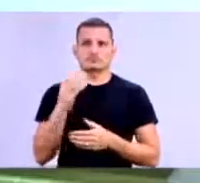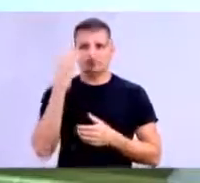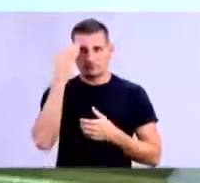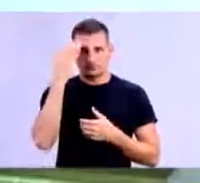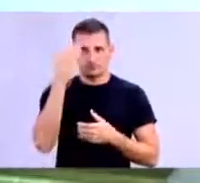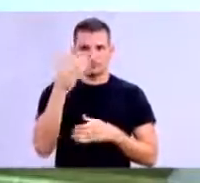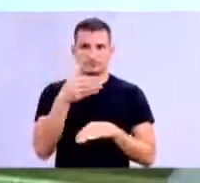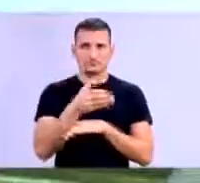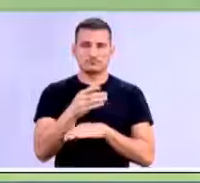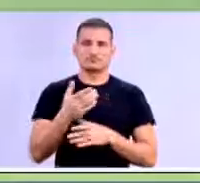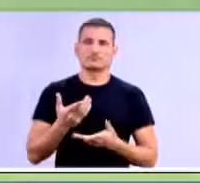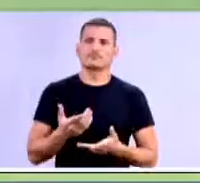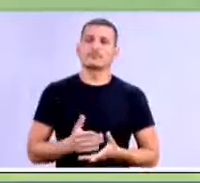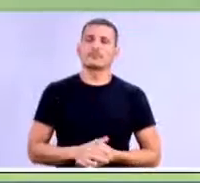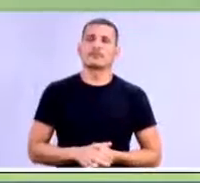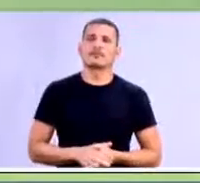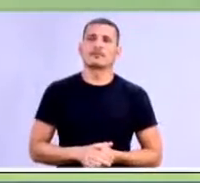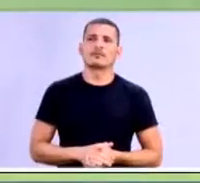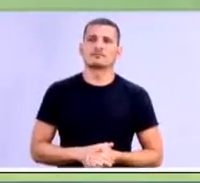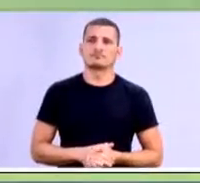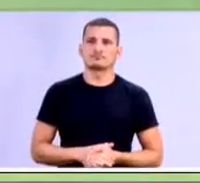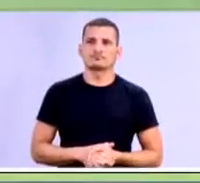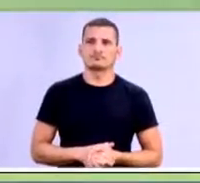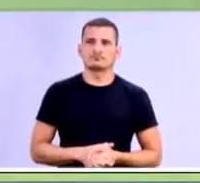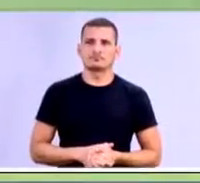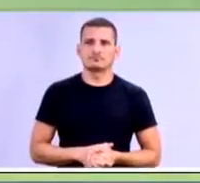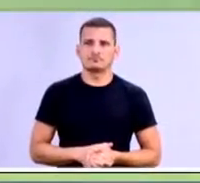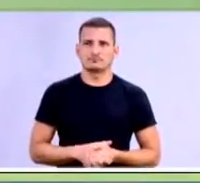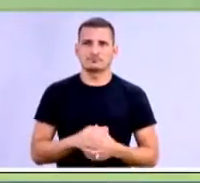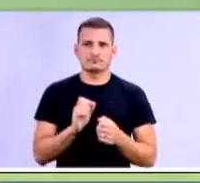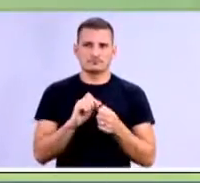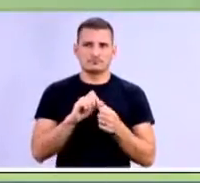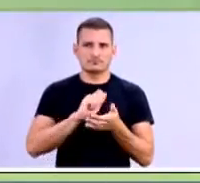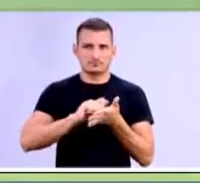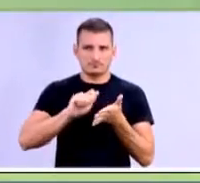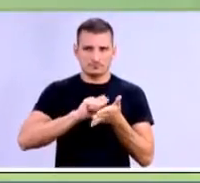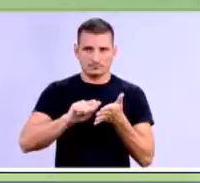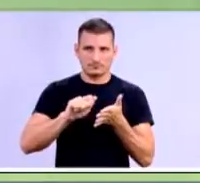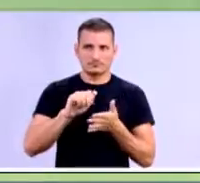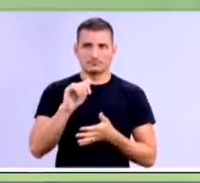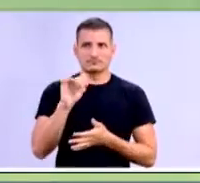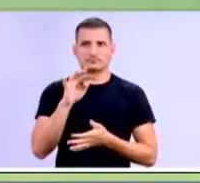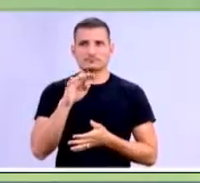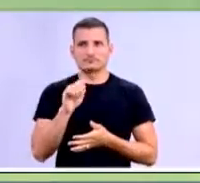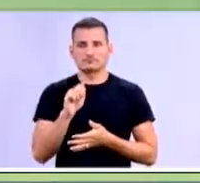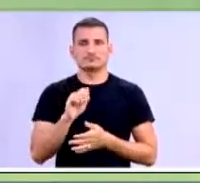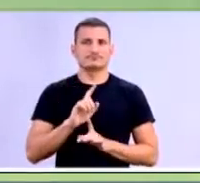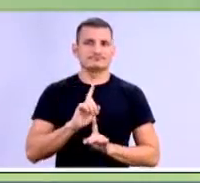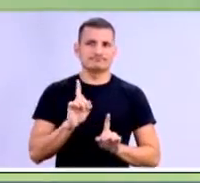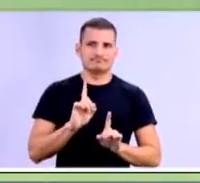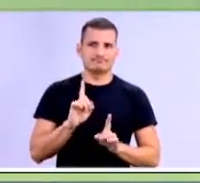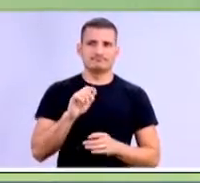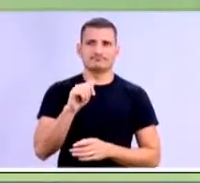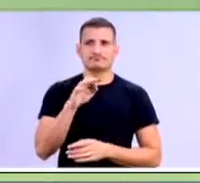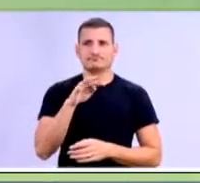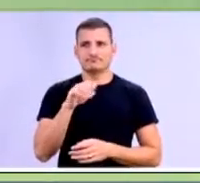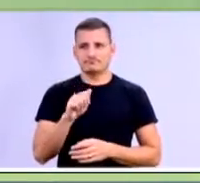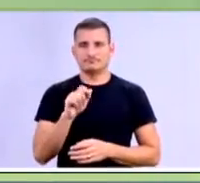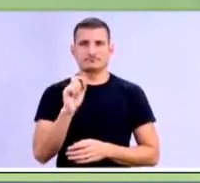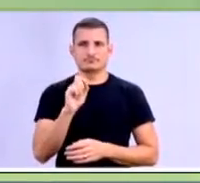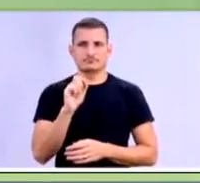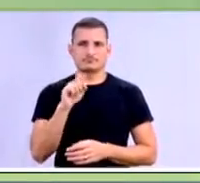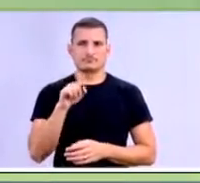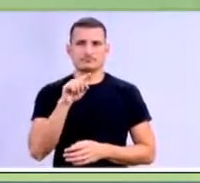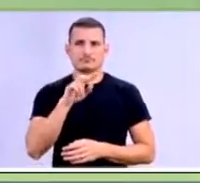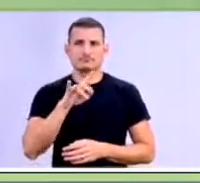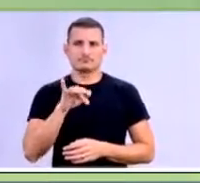também, tá certo? Olha só, ele deveria fazer uma ata? Não, porque a ata é o quê? A ata é quando você